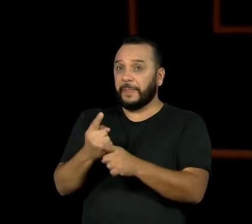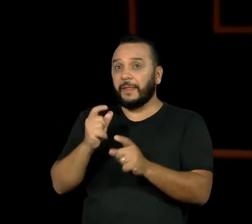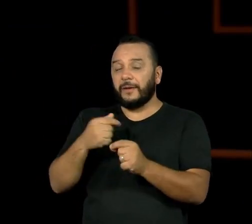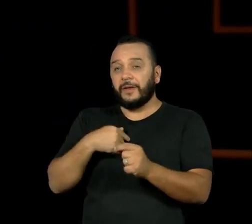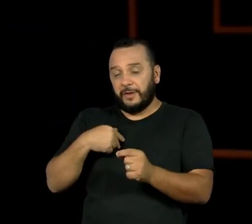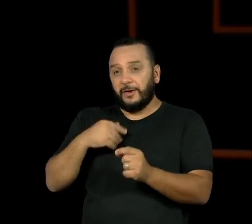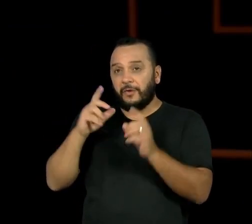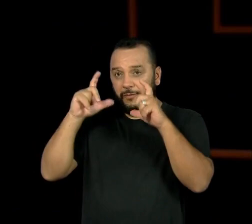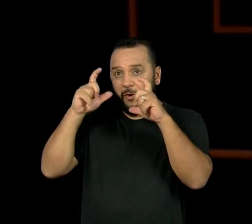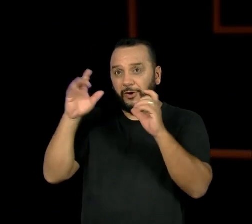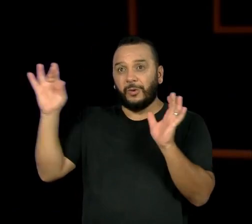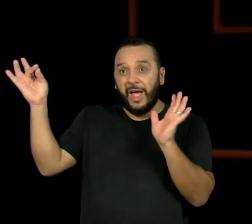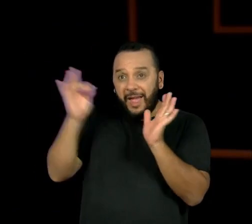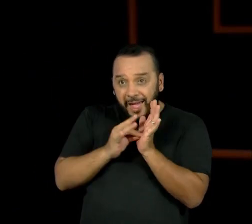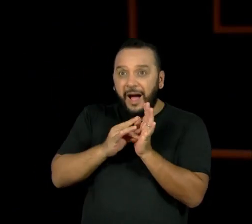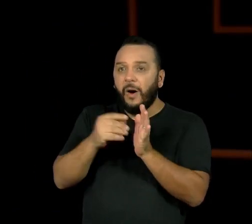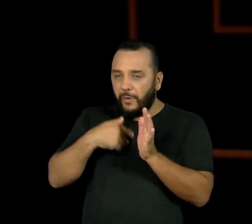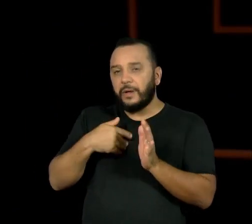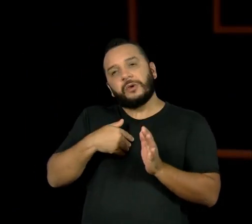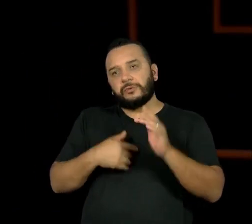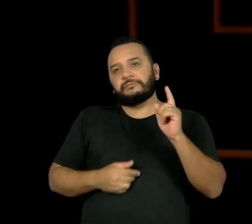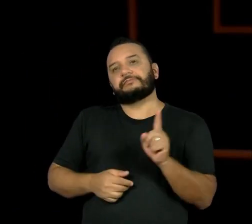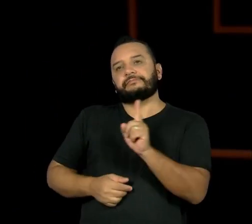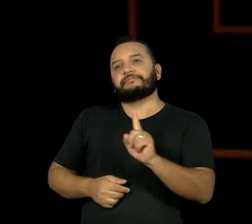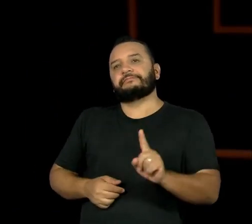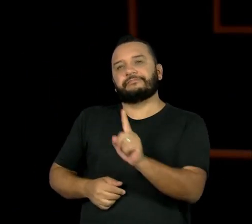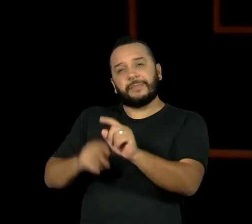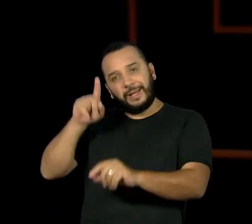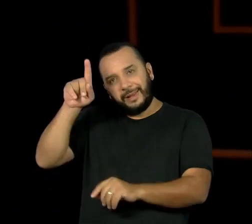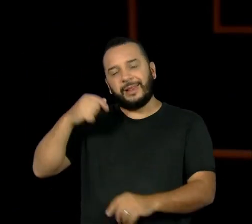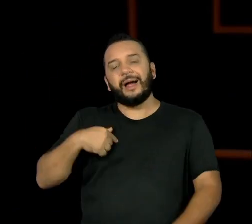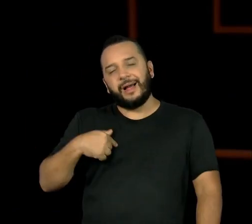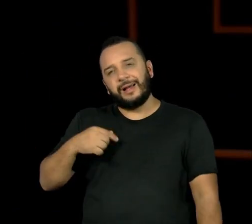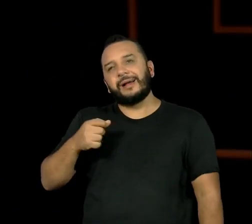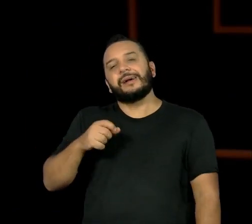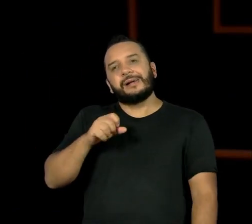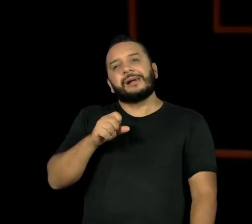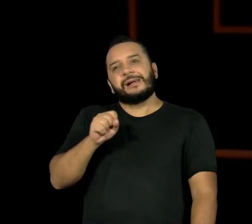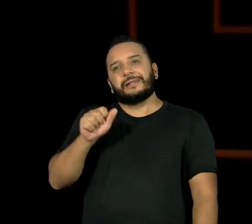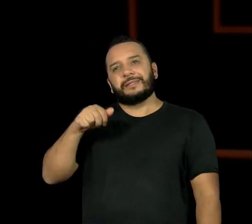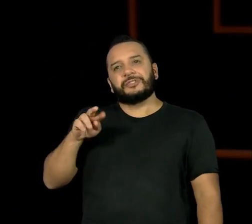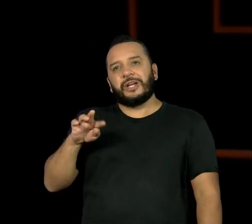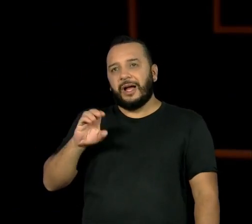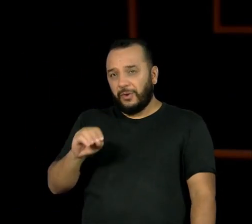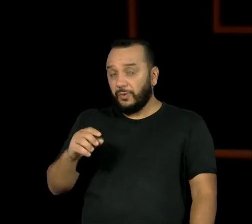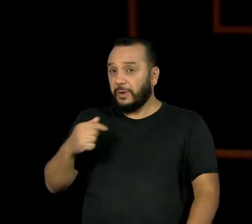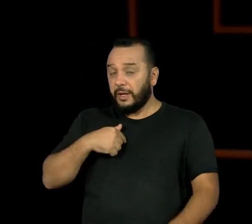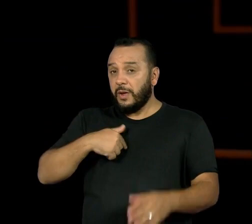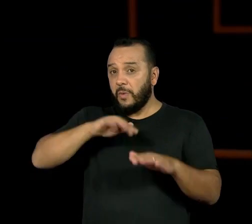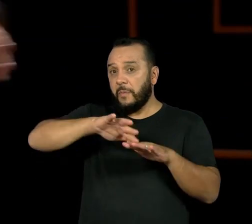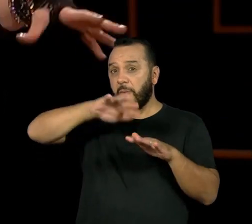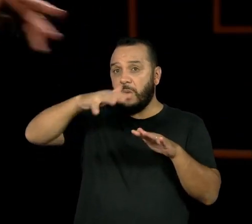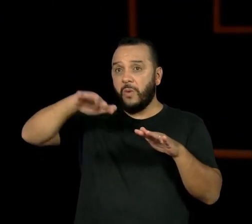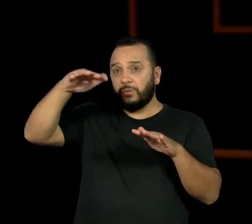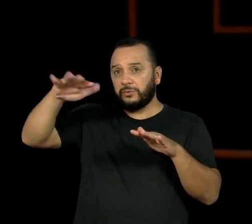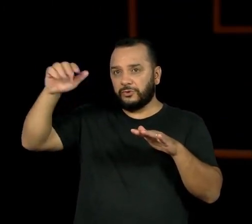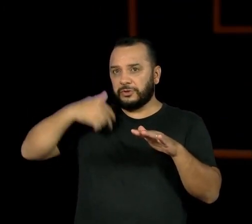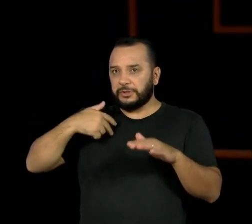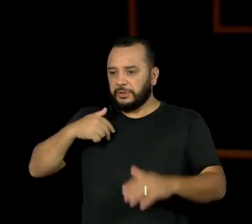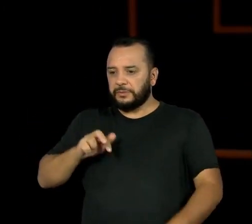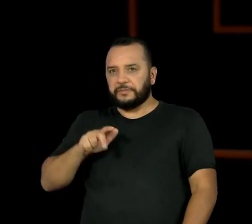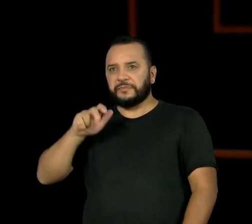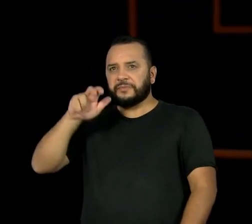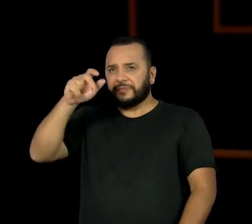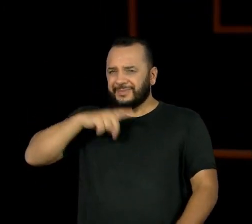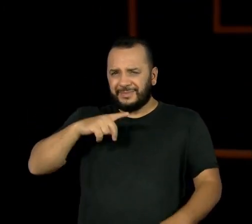de Santiago, que vai ser a nova capa. E ali, cara, foi uma catarse atrás da outra, eu subi uma hora um monte, todo branco, assim, aquela